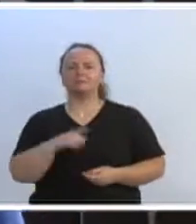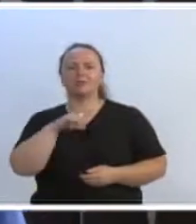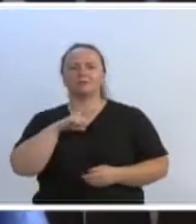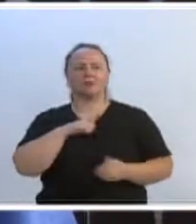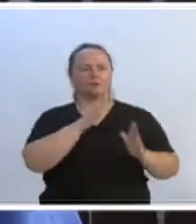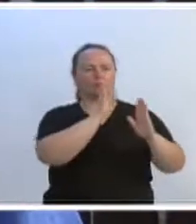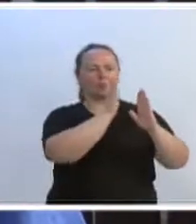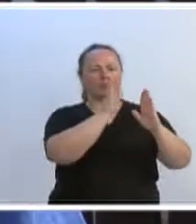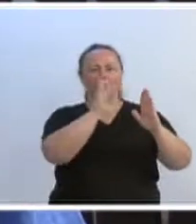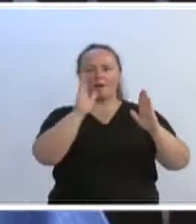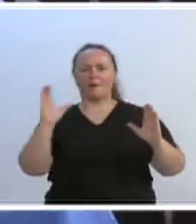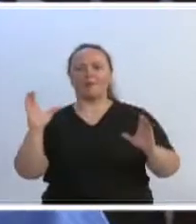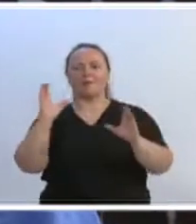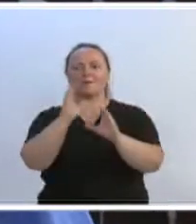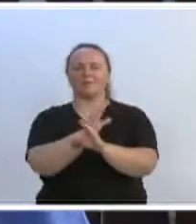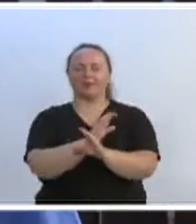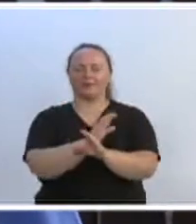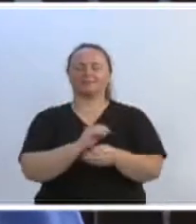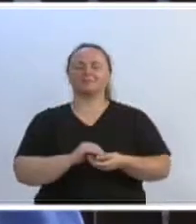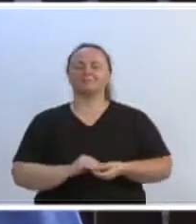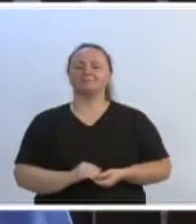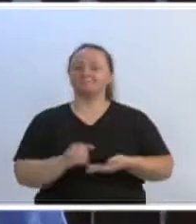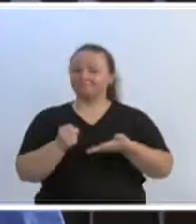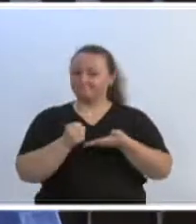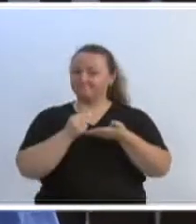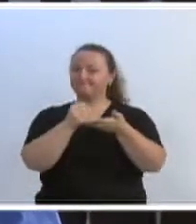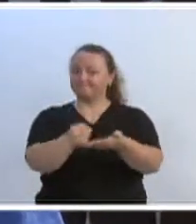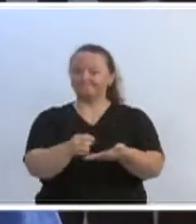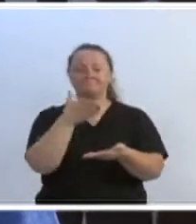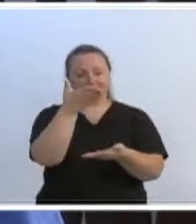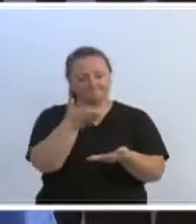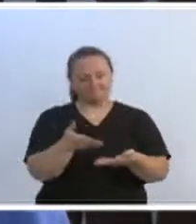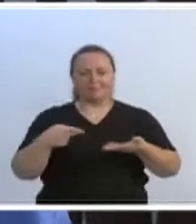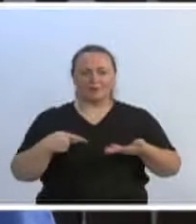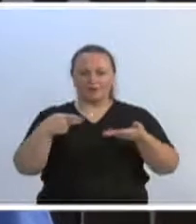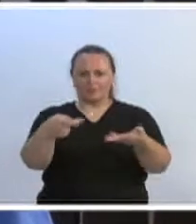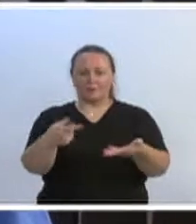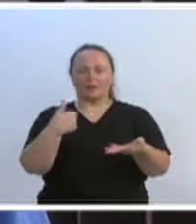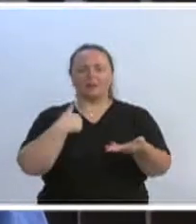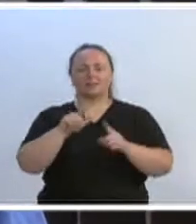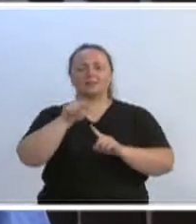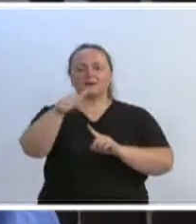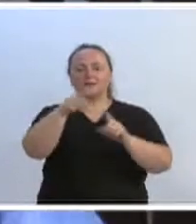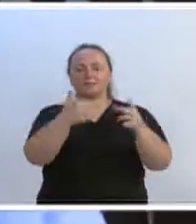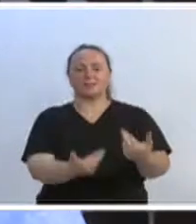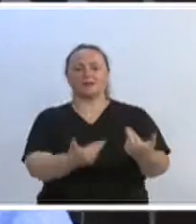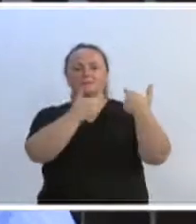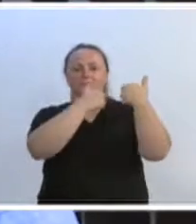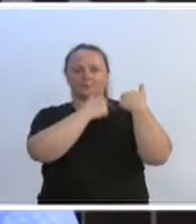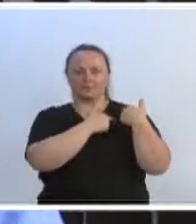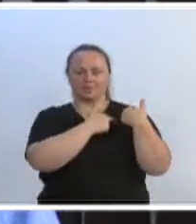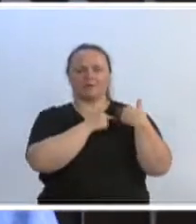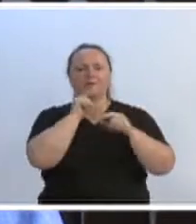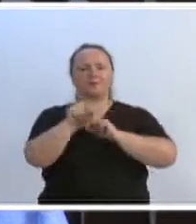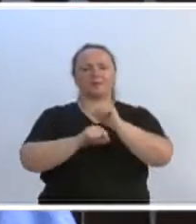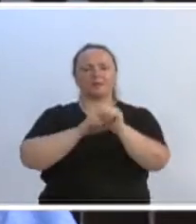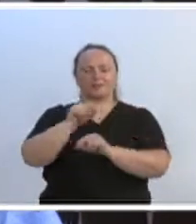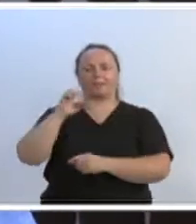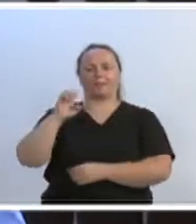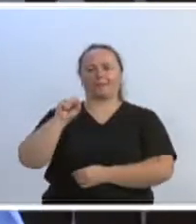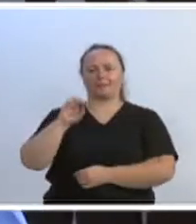1963, eu fui admitido na prefeitura, ainda bem jovem, e José Ferreira da Silva coordenava a reorganização